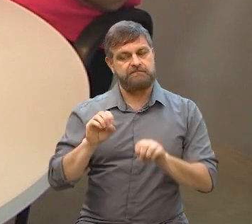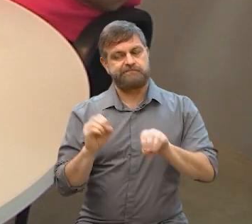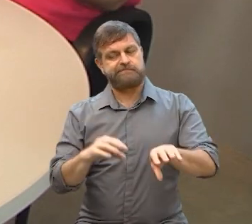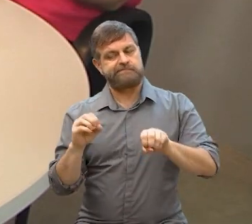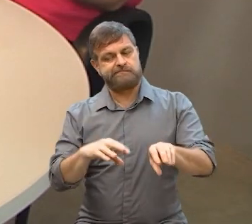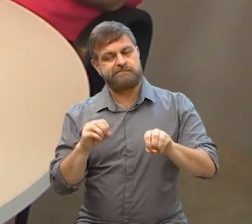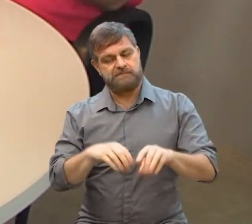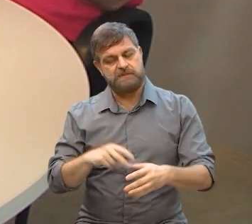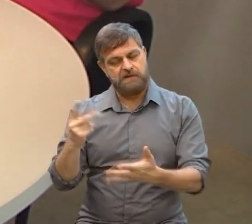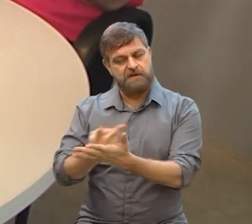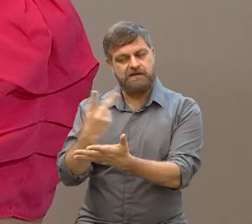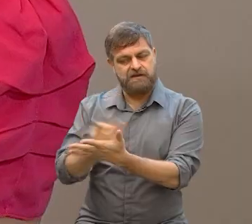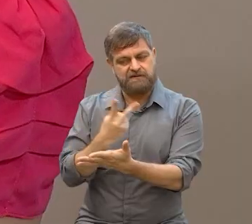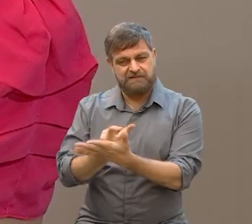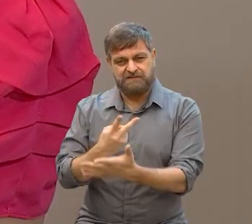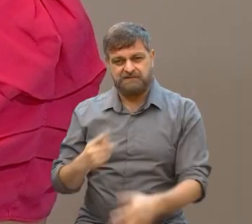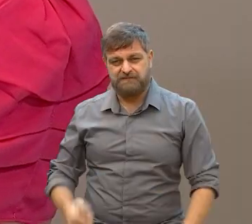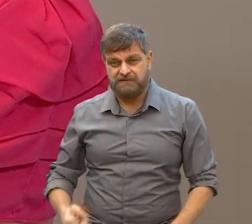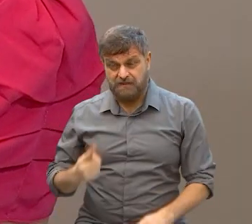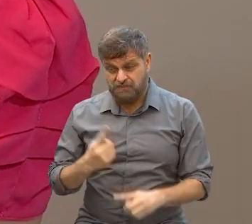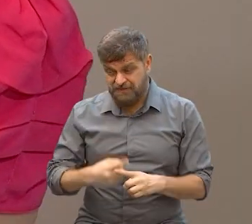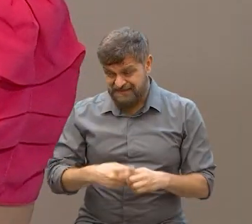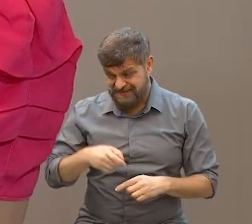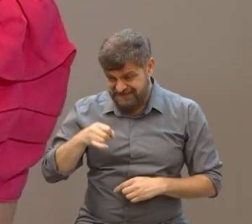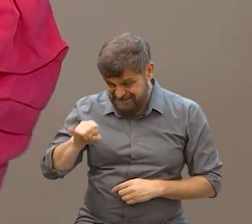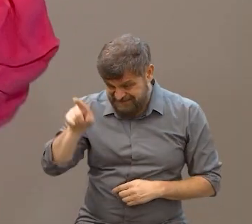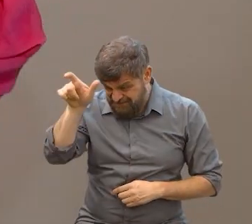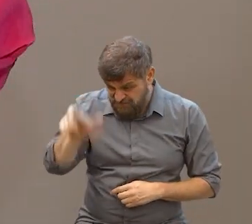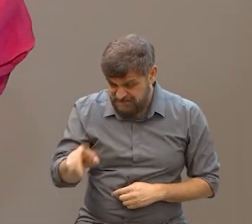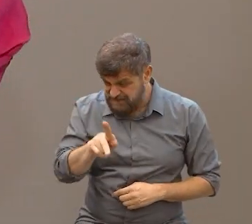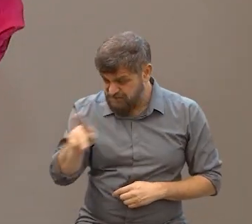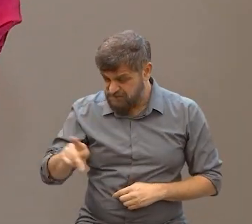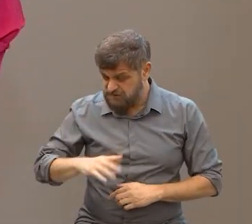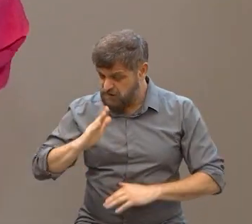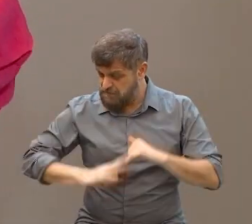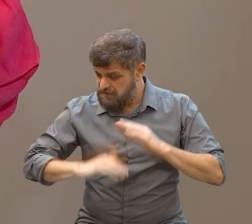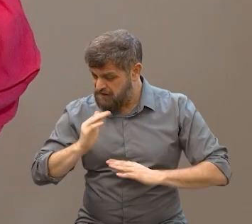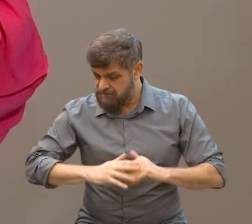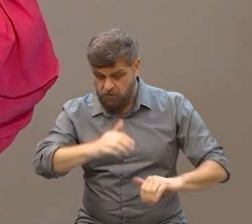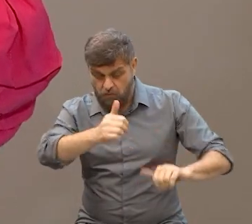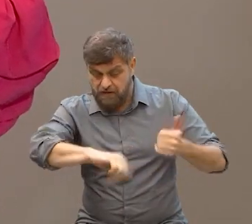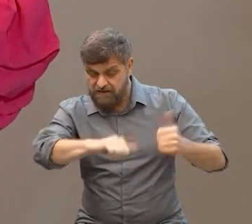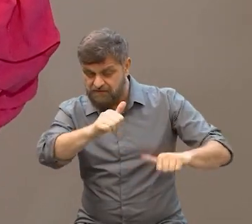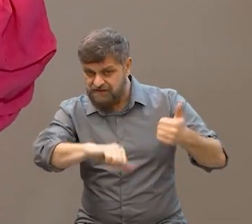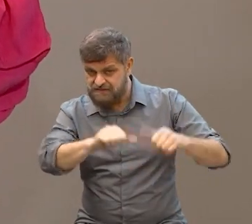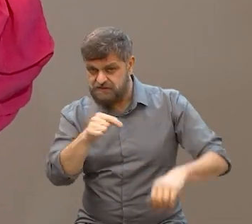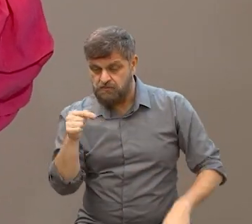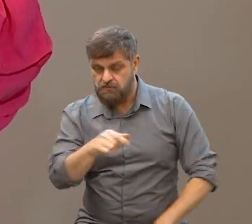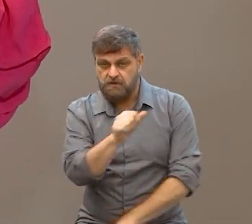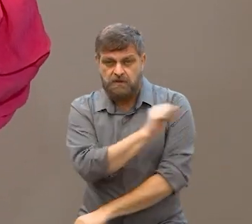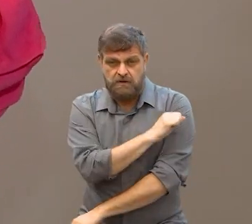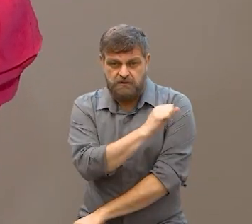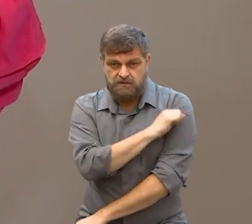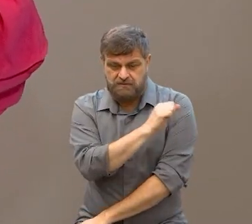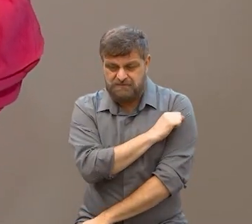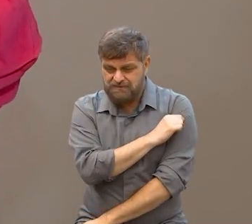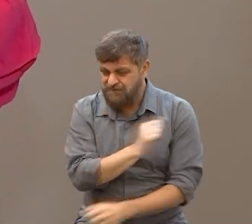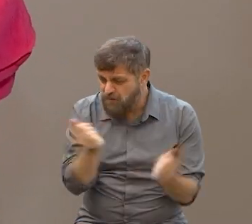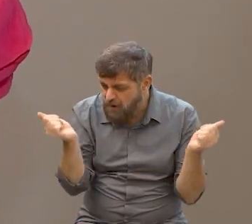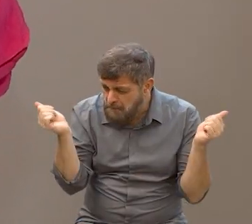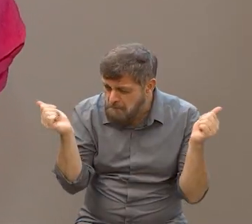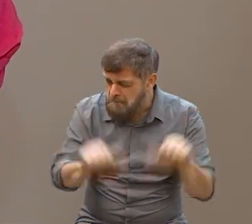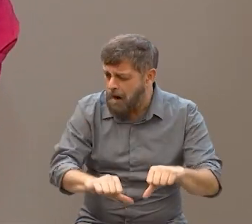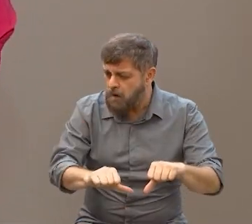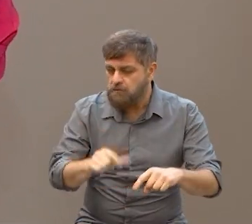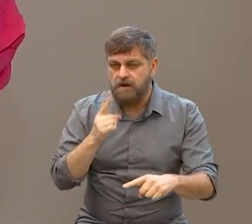do professor. Sim, porque se você promoveu uma avaliação e os alunos foram mal,